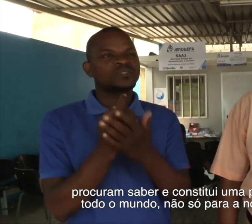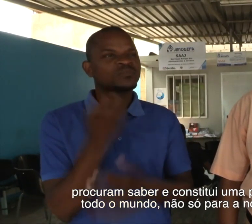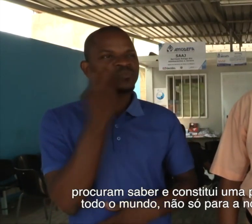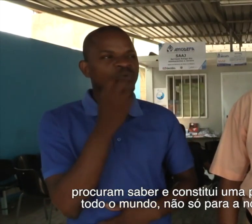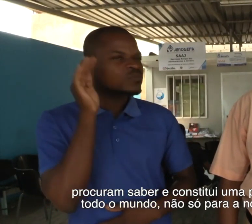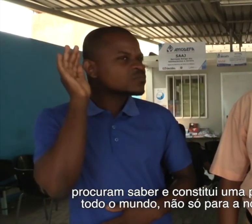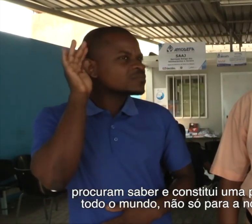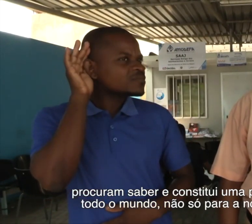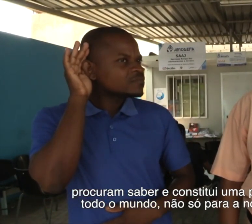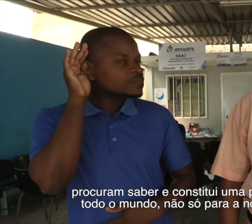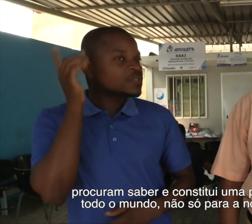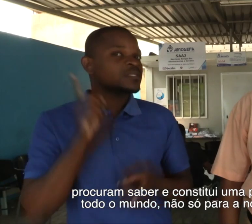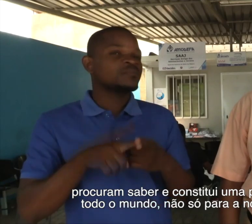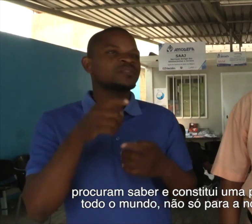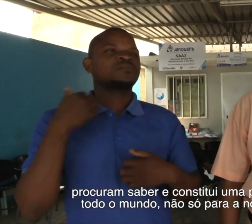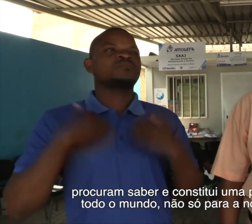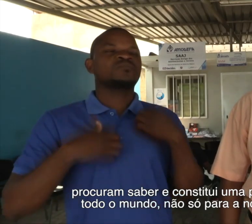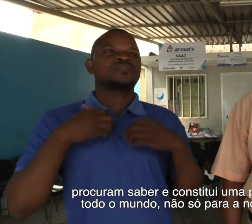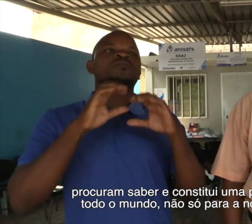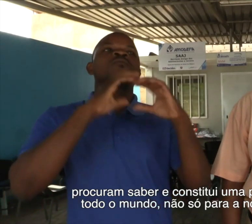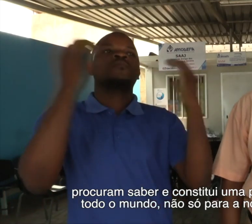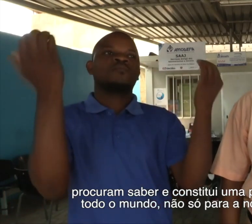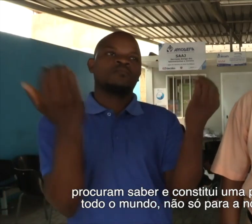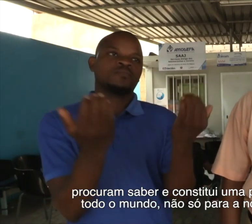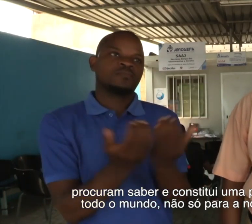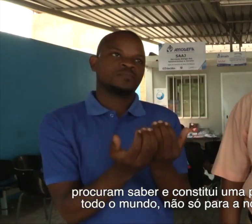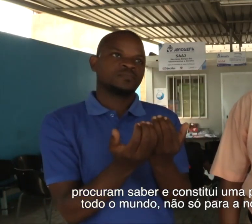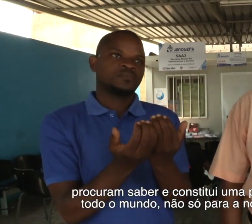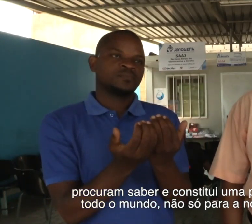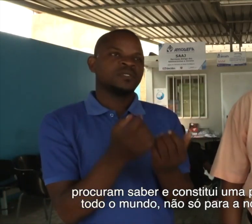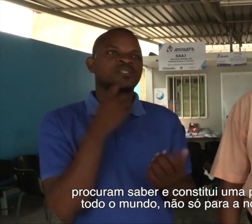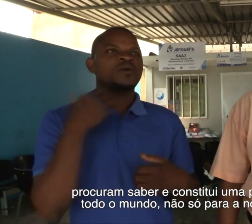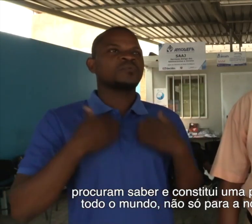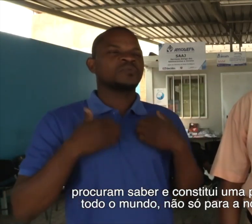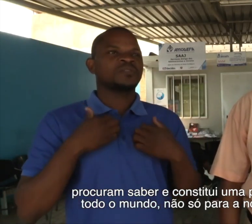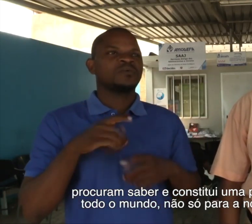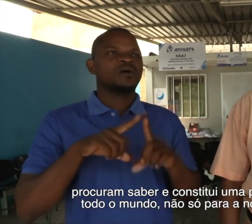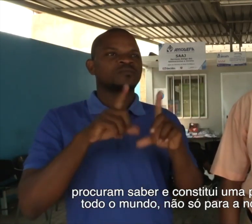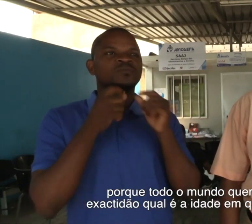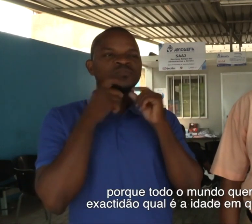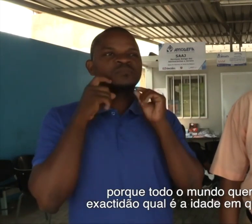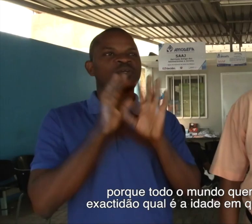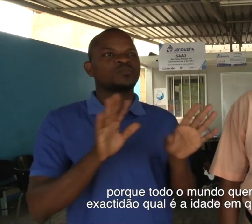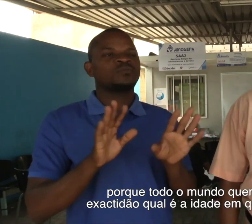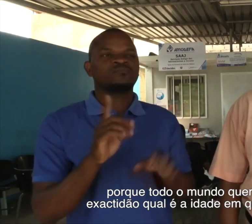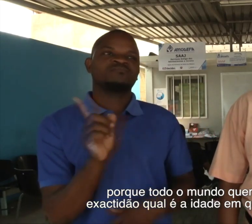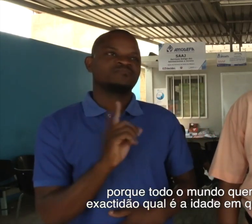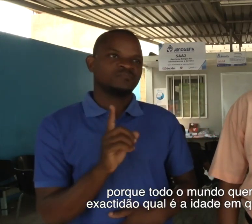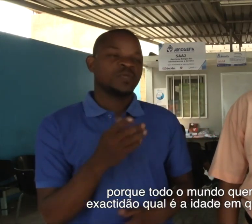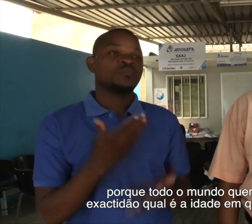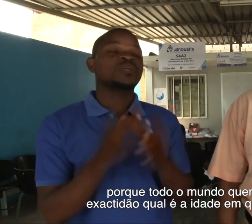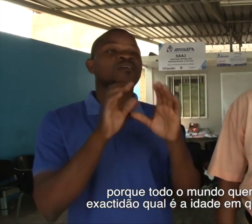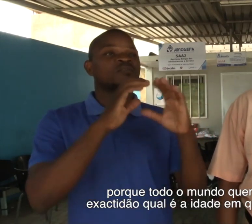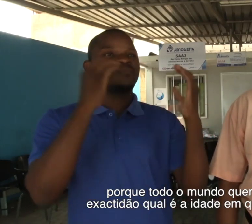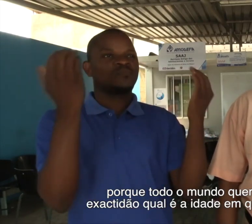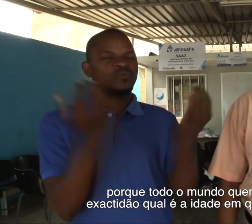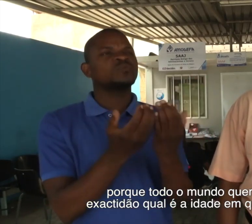constitui uma das preocupações em todo o mundo não só para para para a nossa sociedade porque todo mundo quer